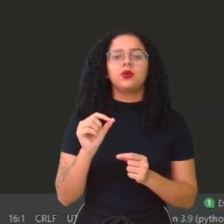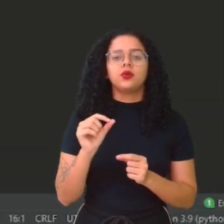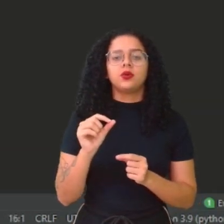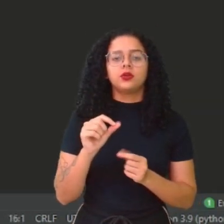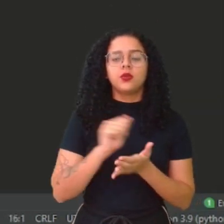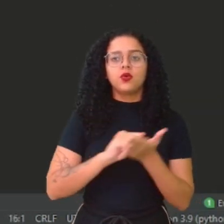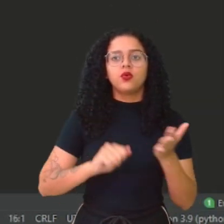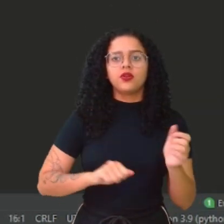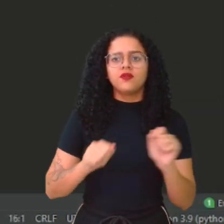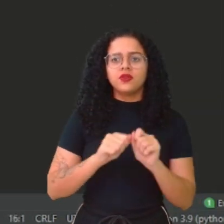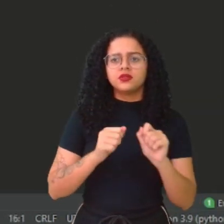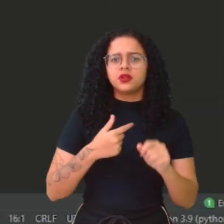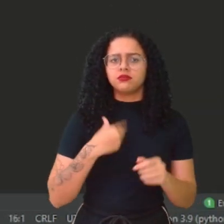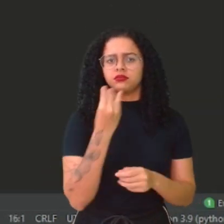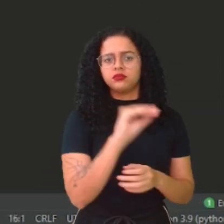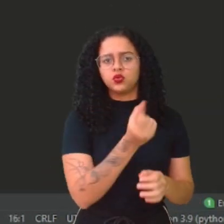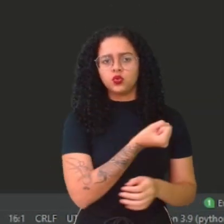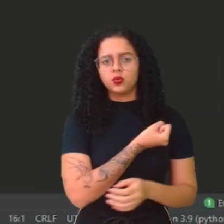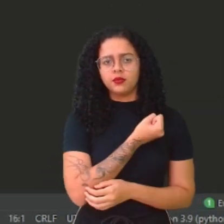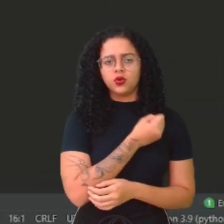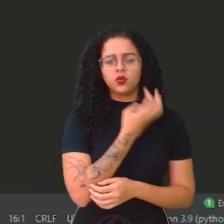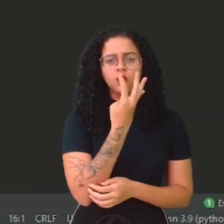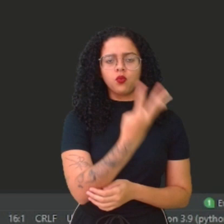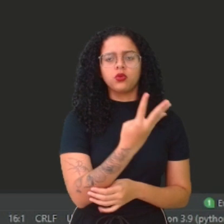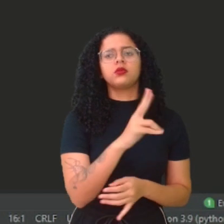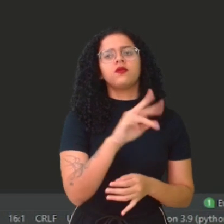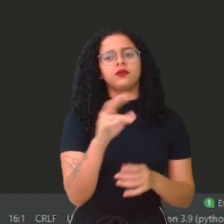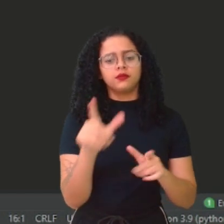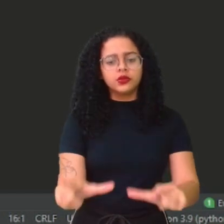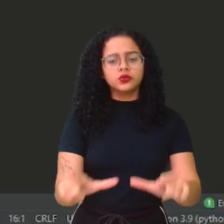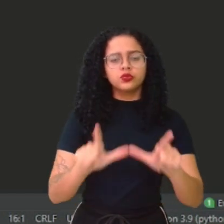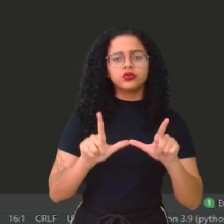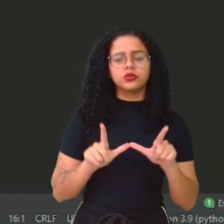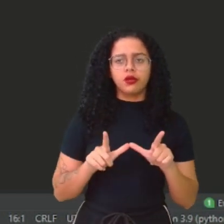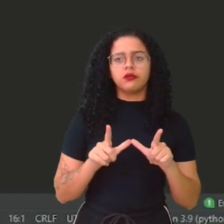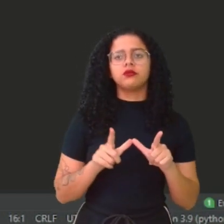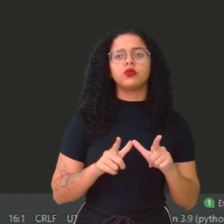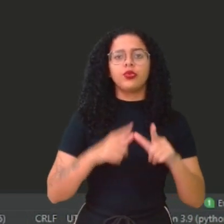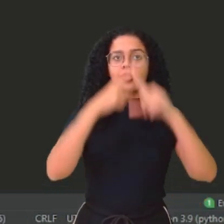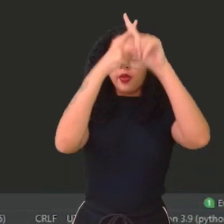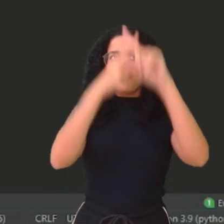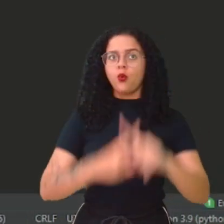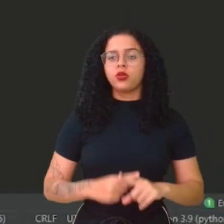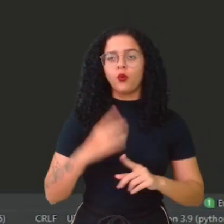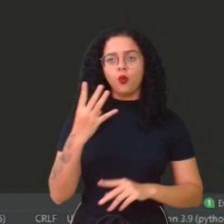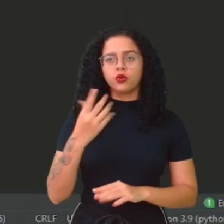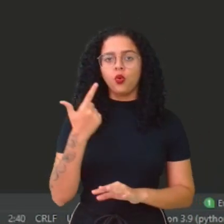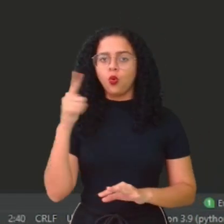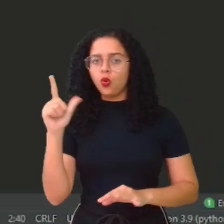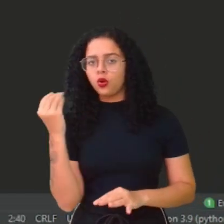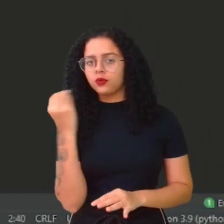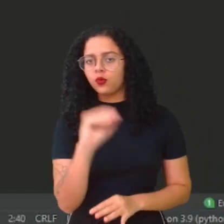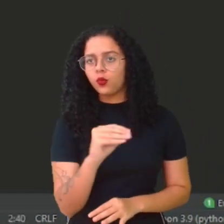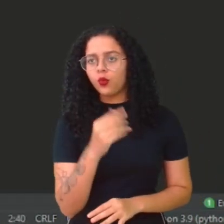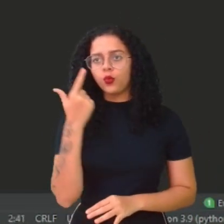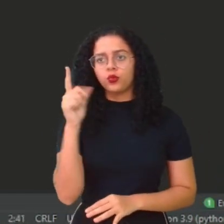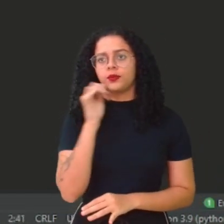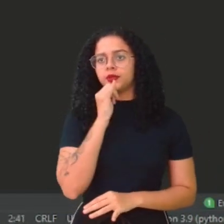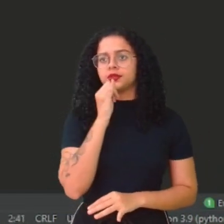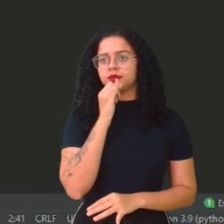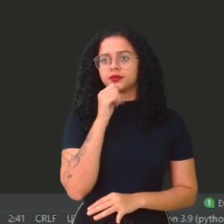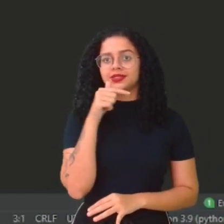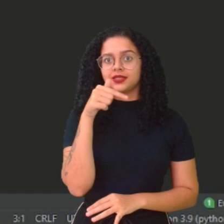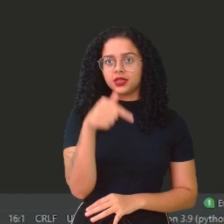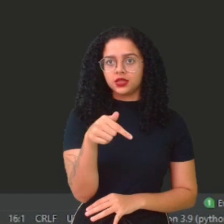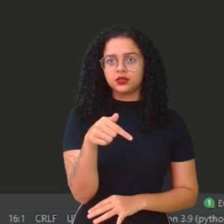Se eu coloco ali, ó, o número 4, ele vai me dar o resultado da tabuada de 4. Se eu colocar um outro número aí, por exemplo, vou